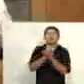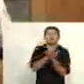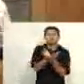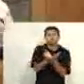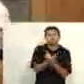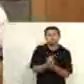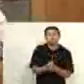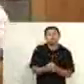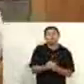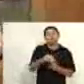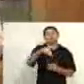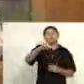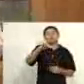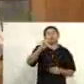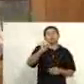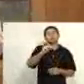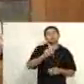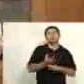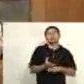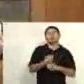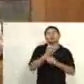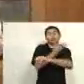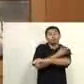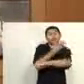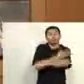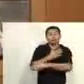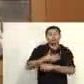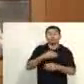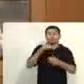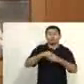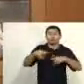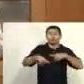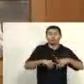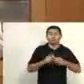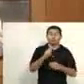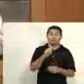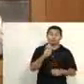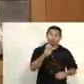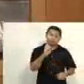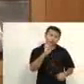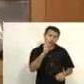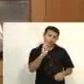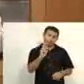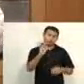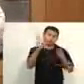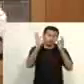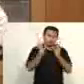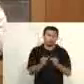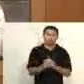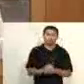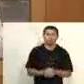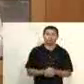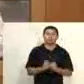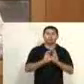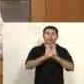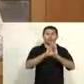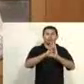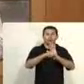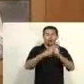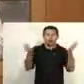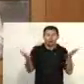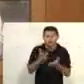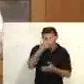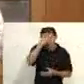com essa média, com esse MI, para fins práticos na minha área de atuação como gestor. É justamente esse conceito agora,